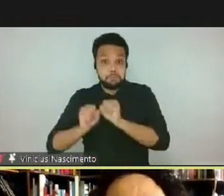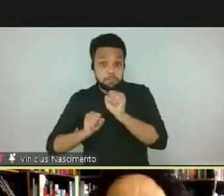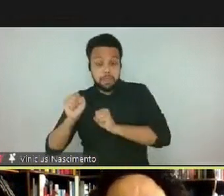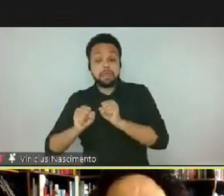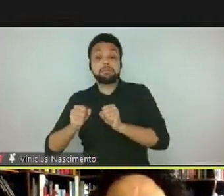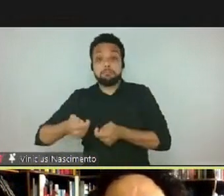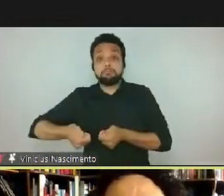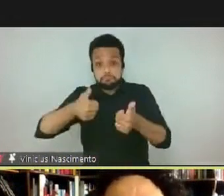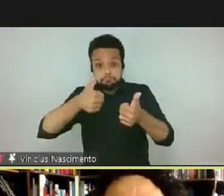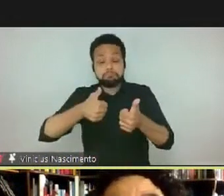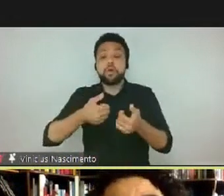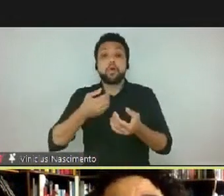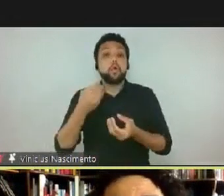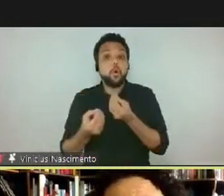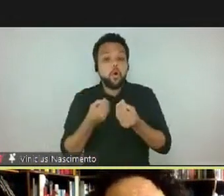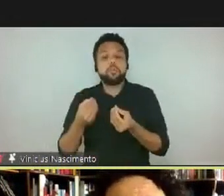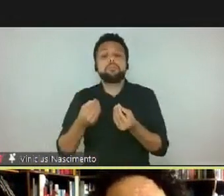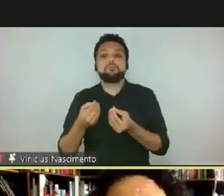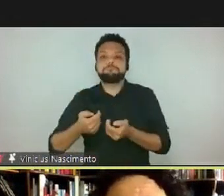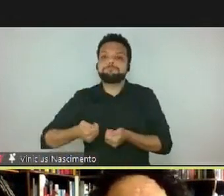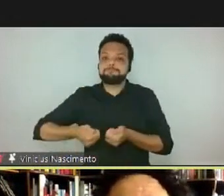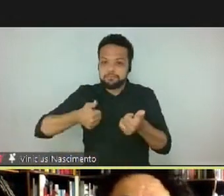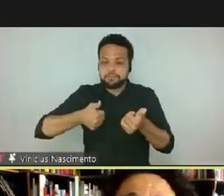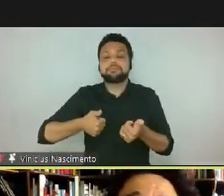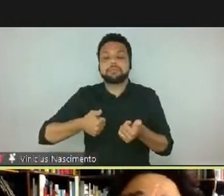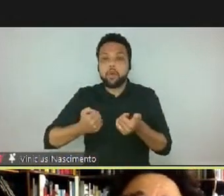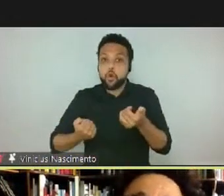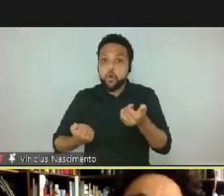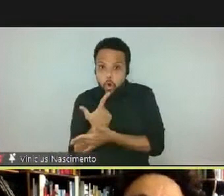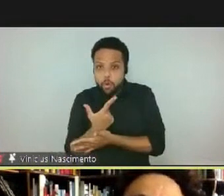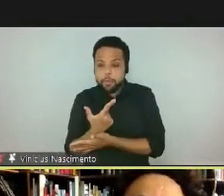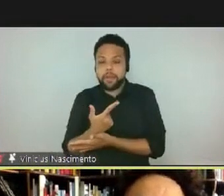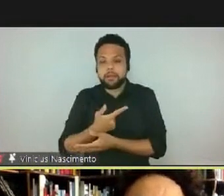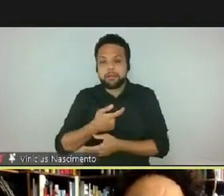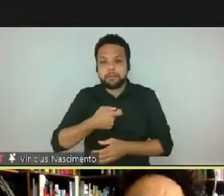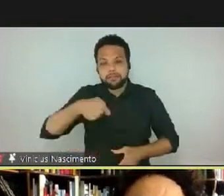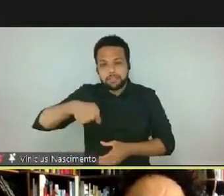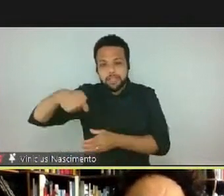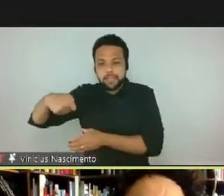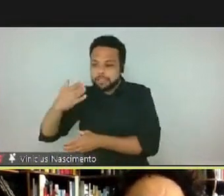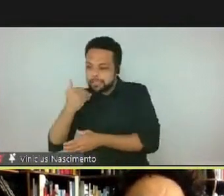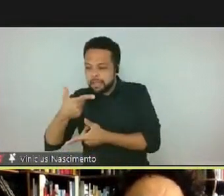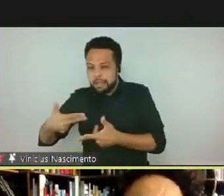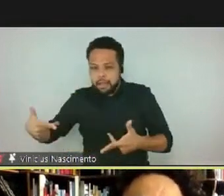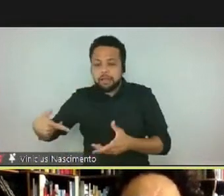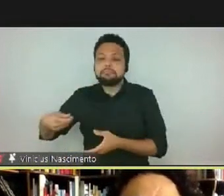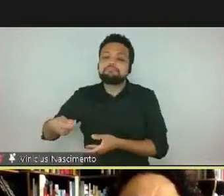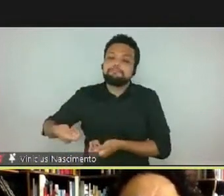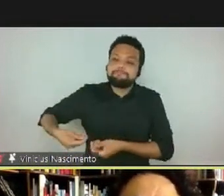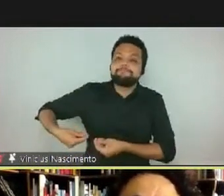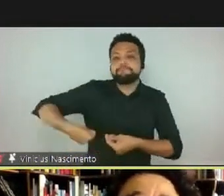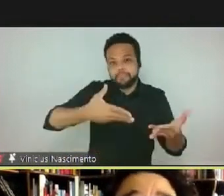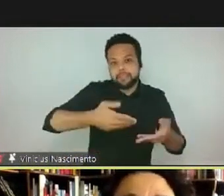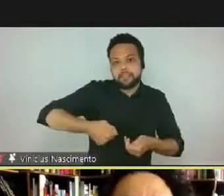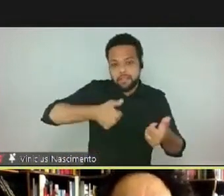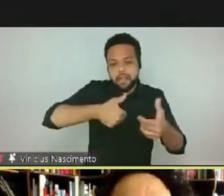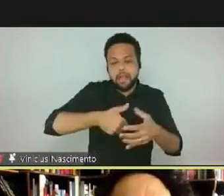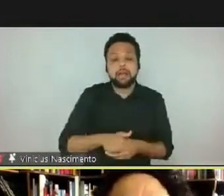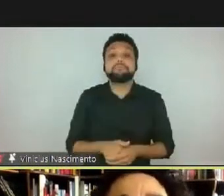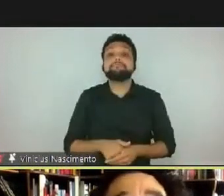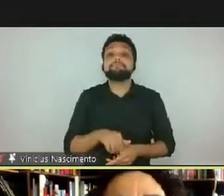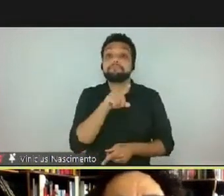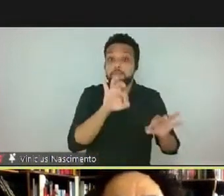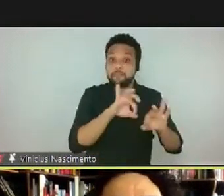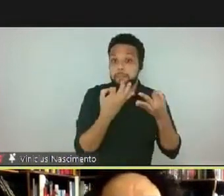a compra e entrega de cestas básicas, e nós temos um cadastro dessas famílias. Então, a gente consegue